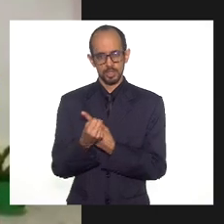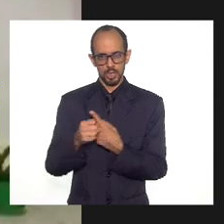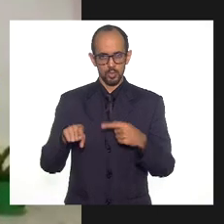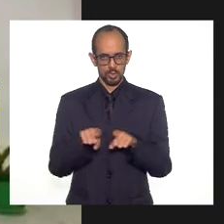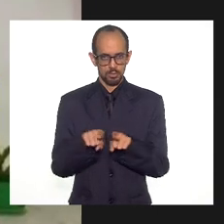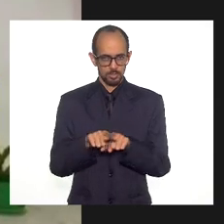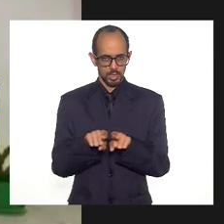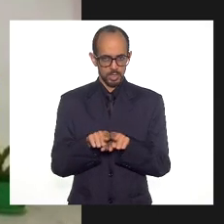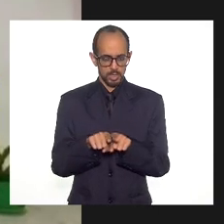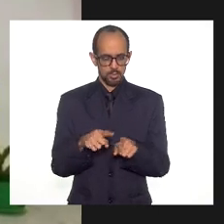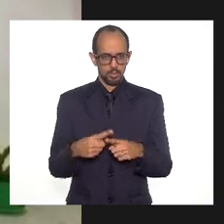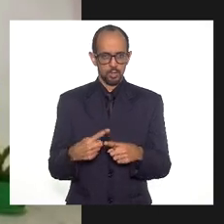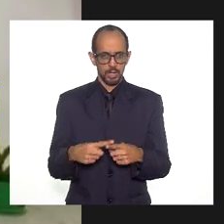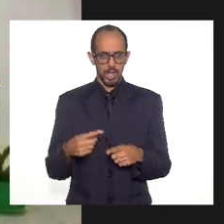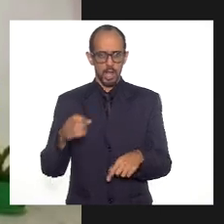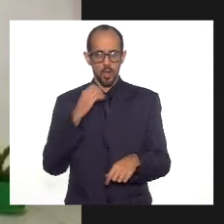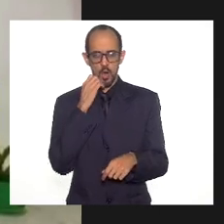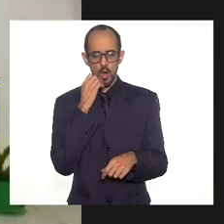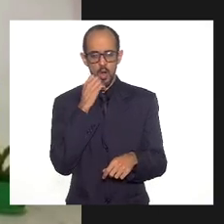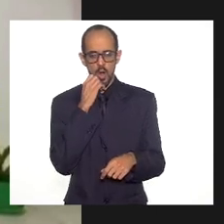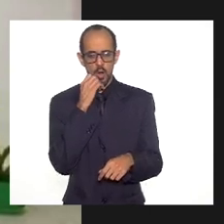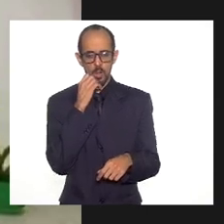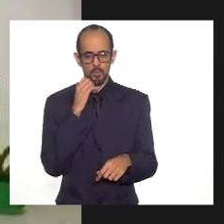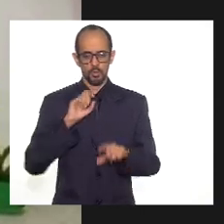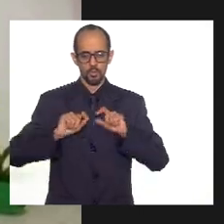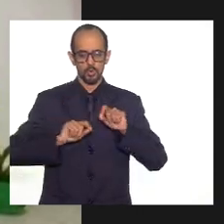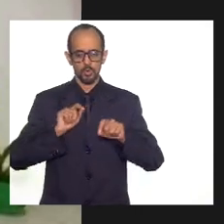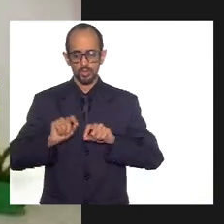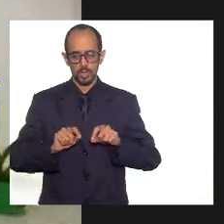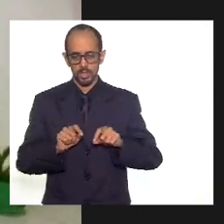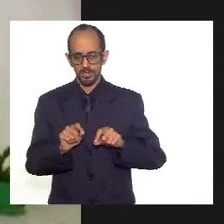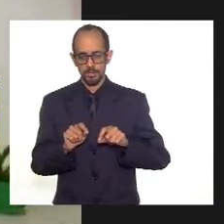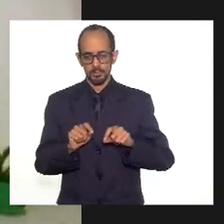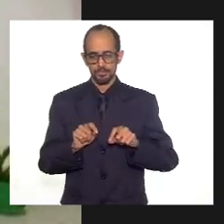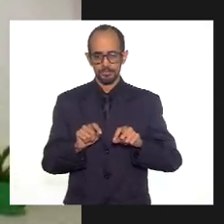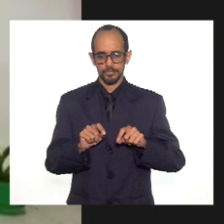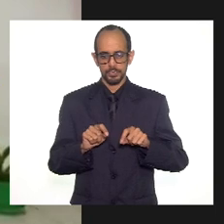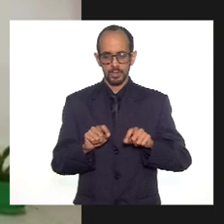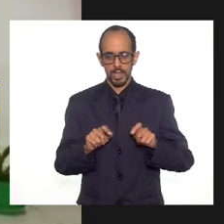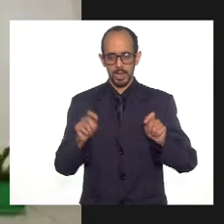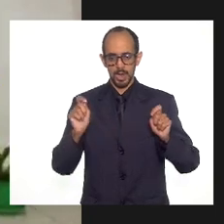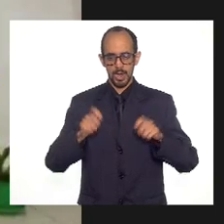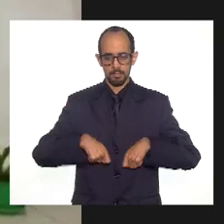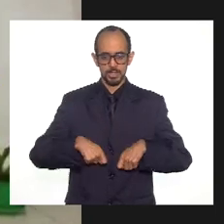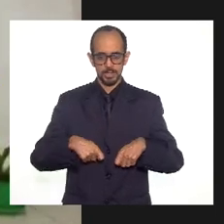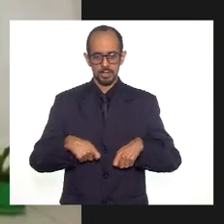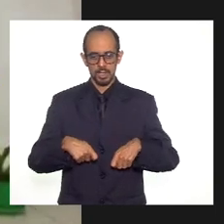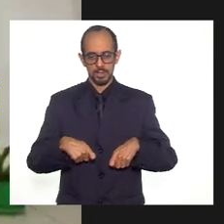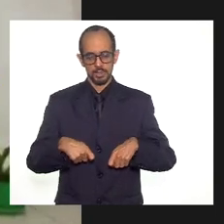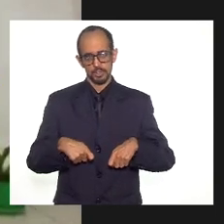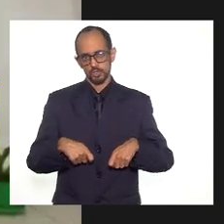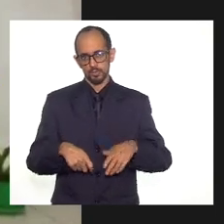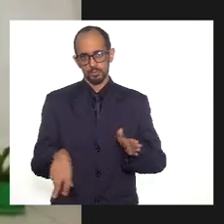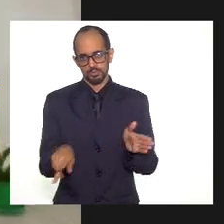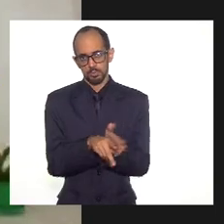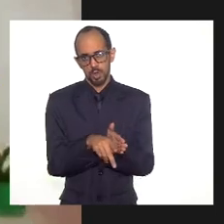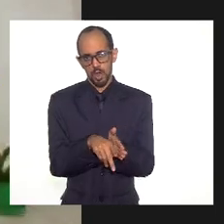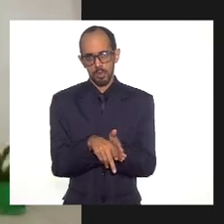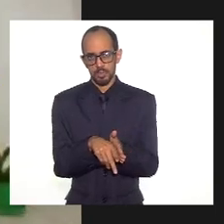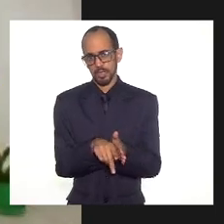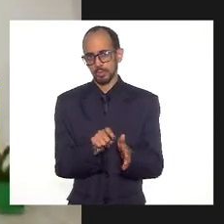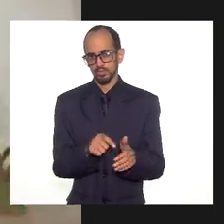senhor presidente, ainda que a gente entenda que as condições específicas do